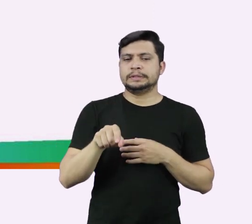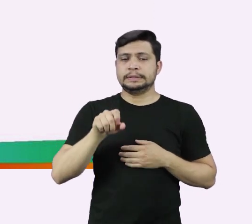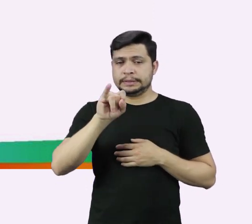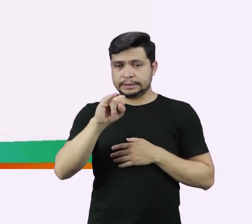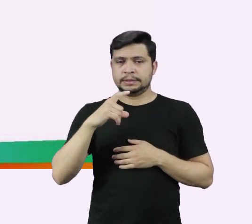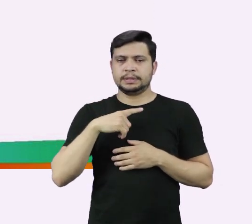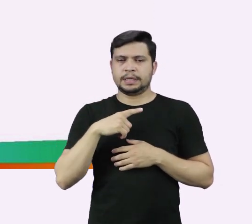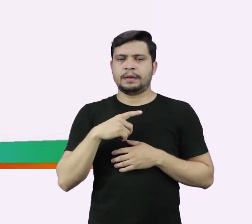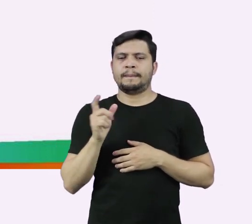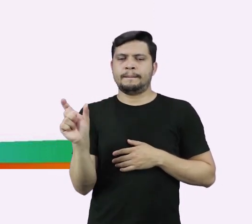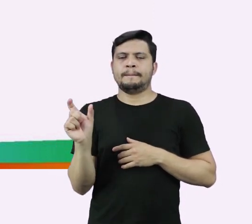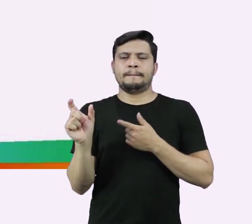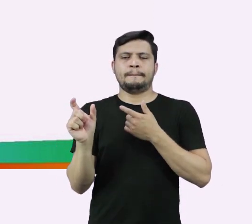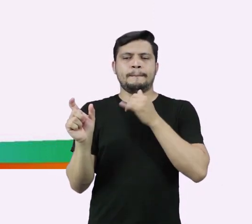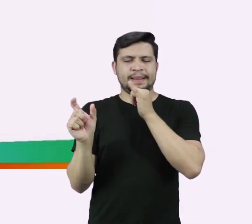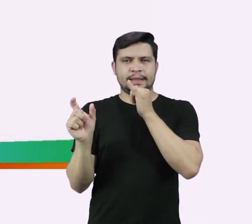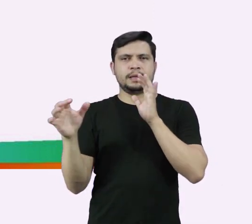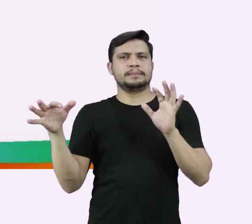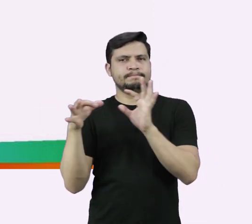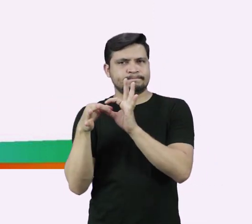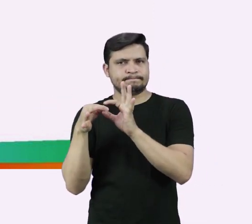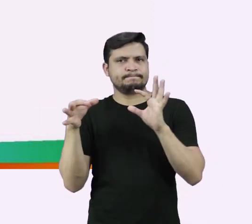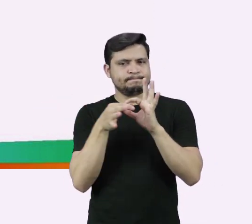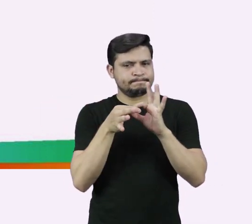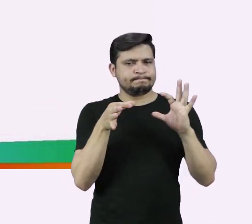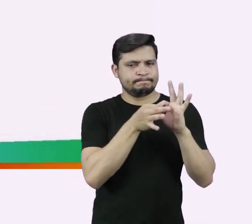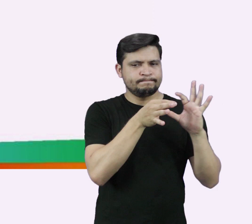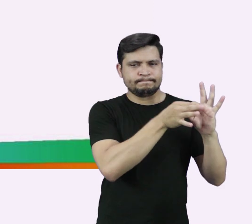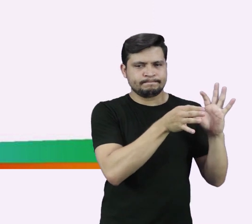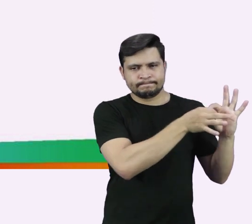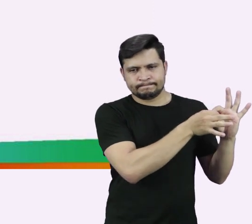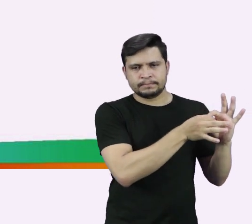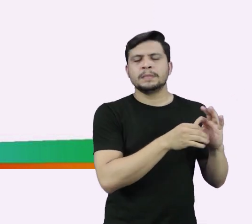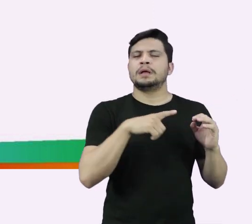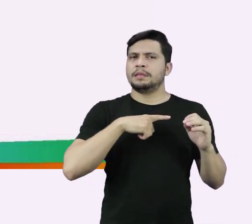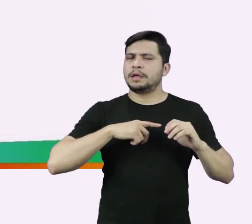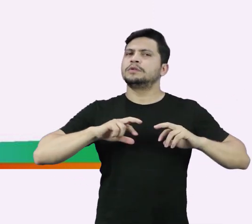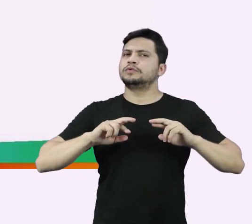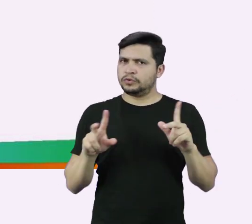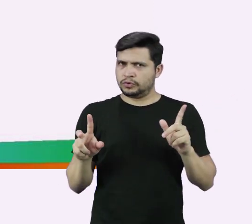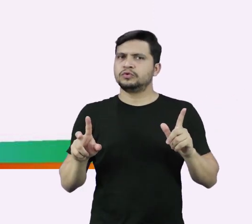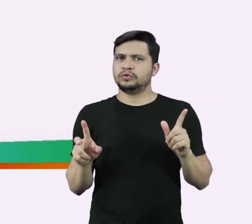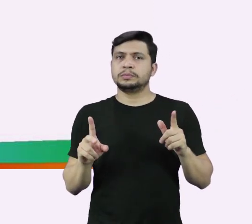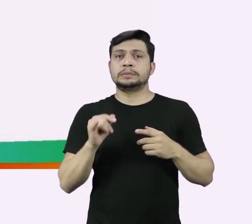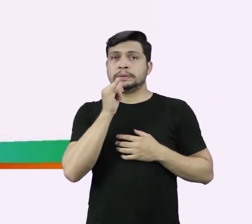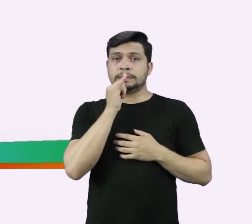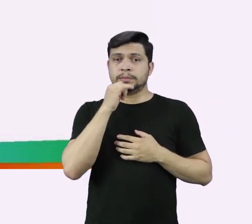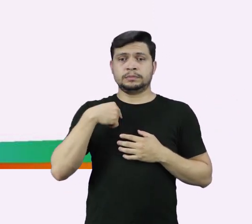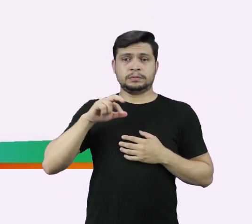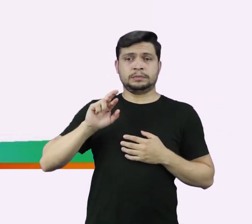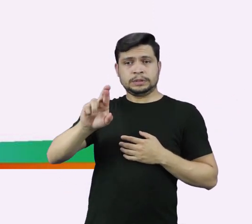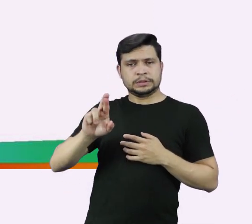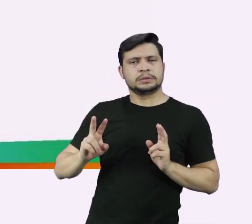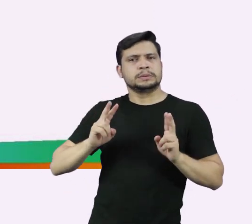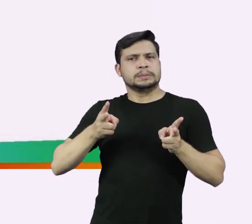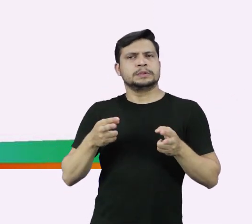em série ou em paralelo, elas têm diferença, né? Aqui eu estou usando uma simbologia que está representando a mesma coisa,